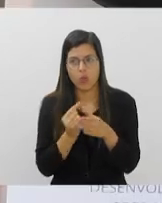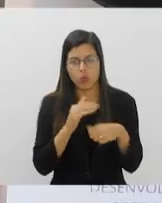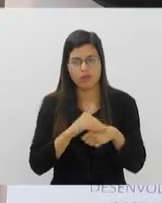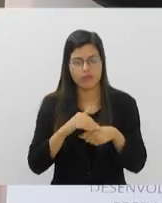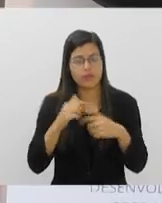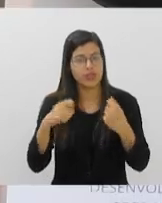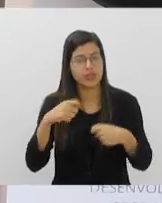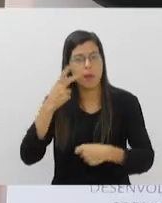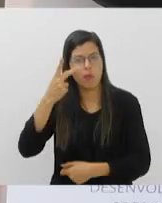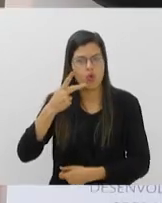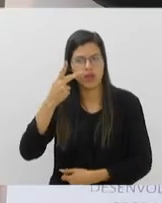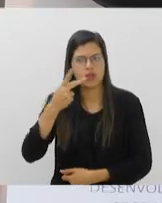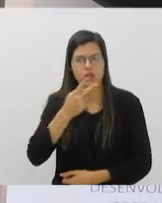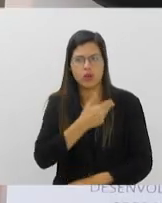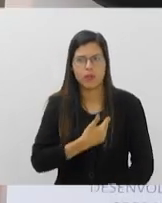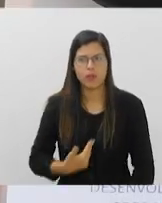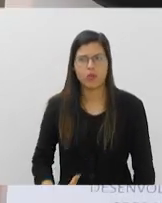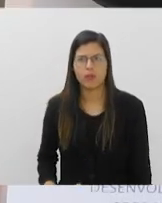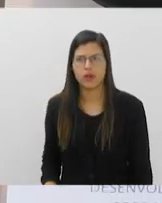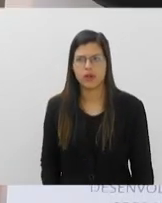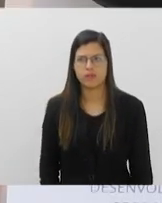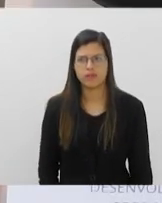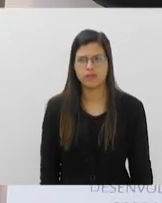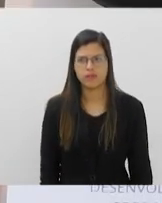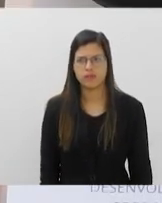política pública né